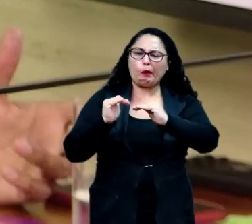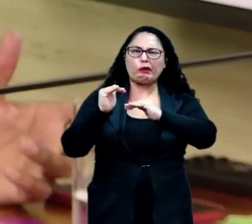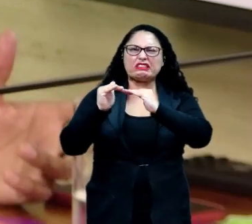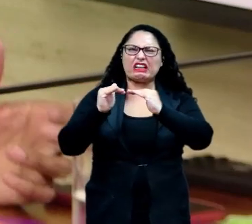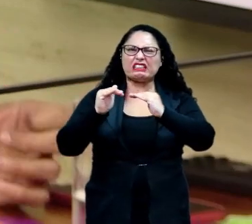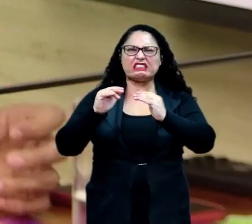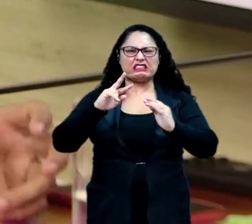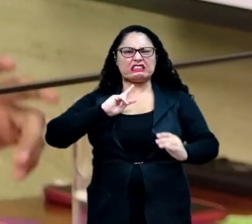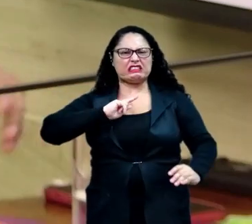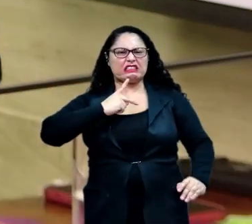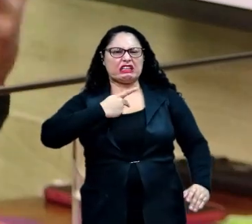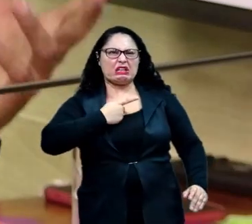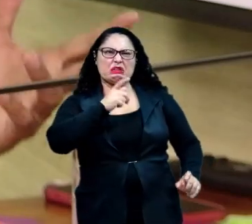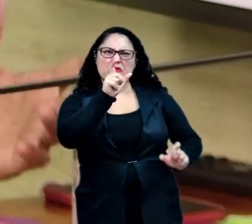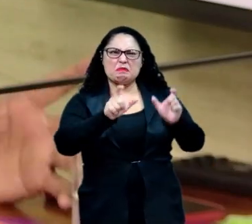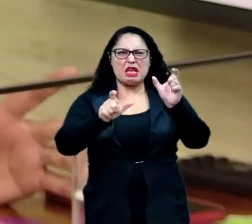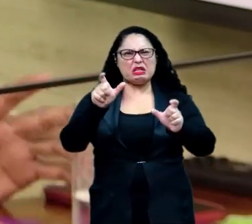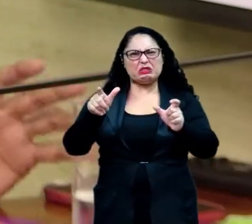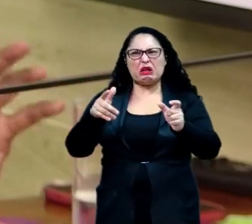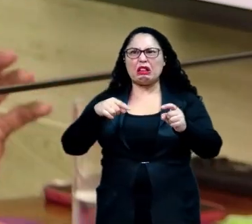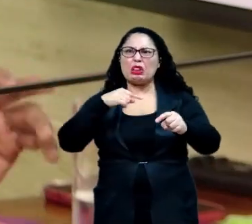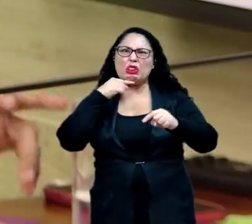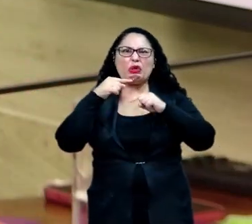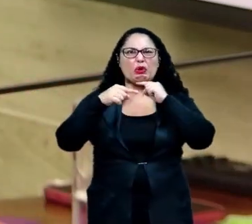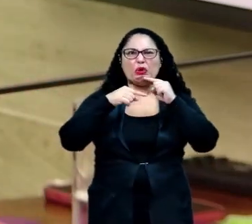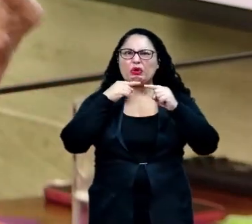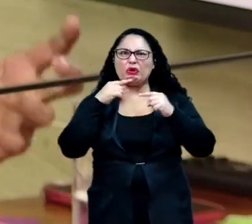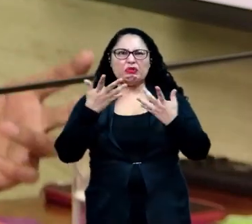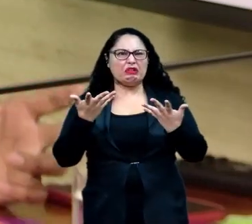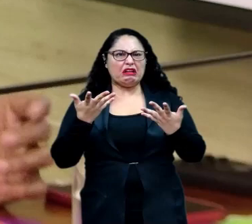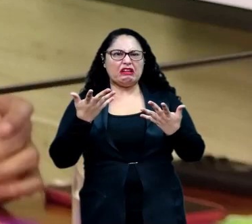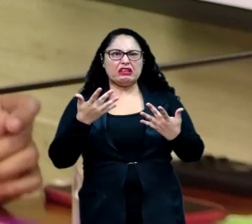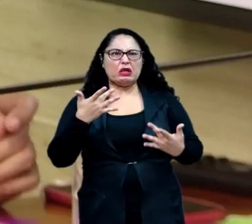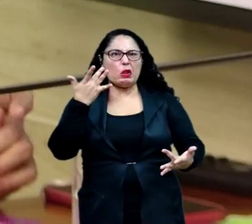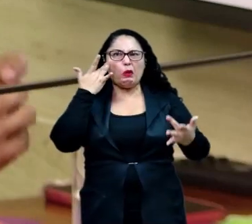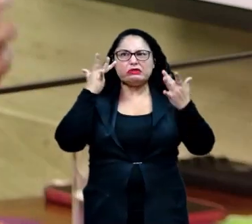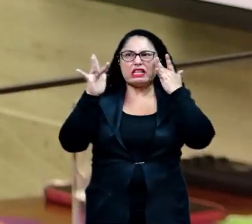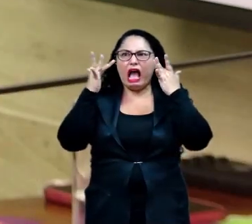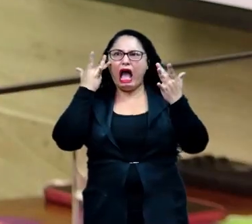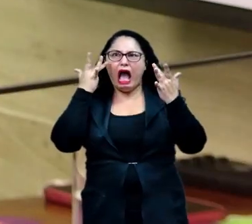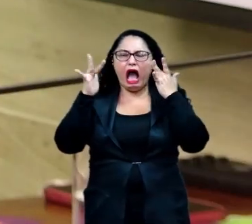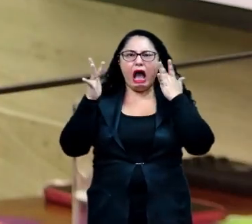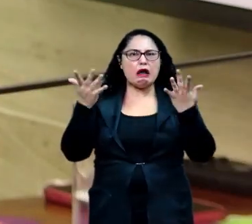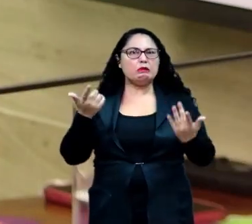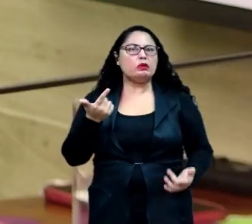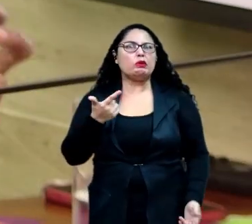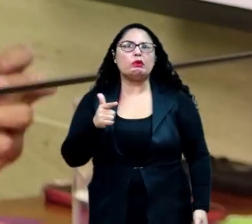de transexualização com gente que ainda está em dúvida, que não está formada